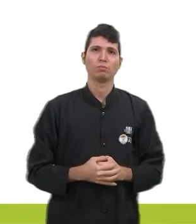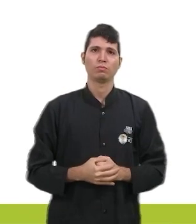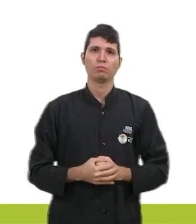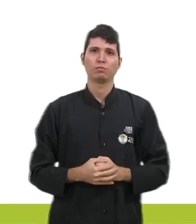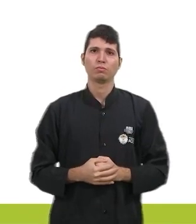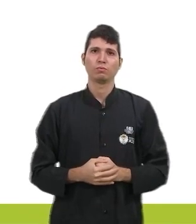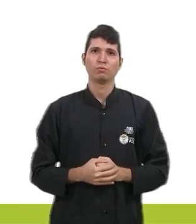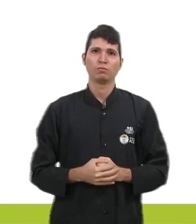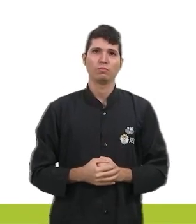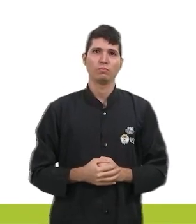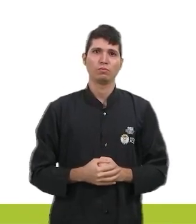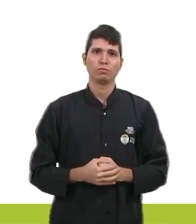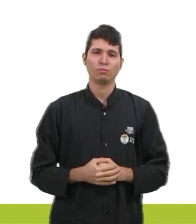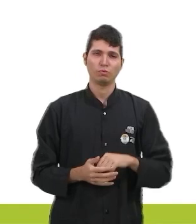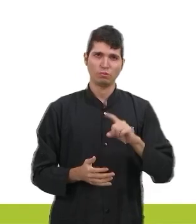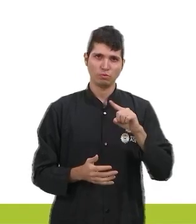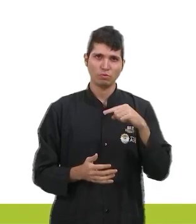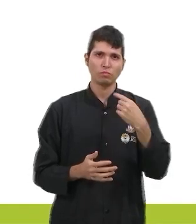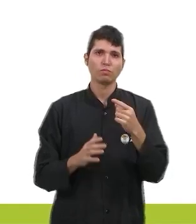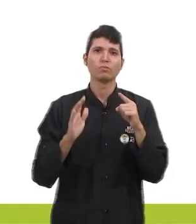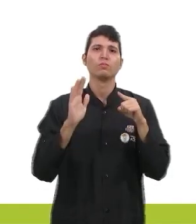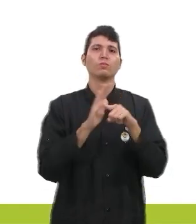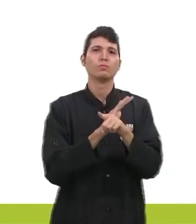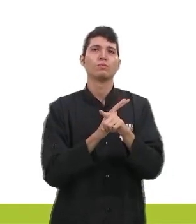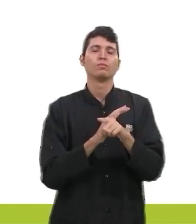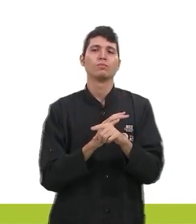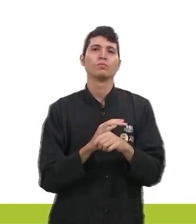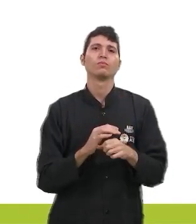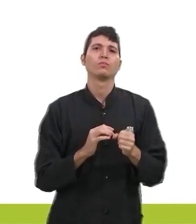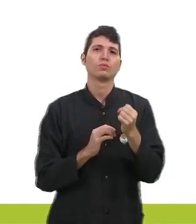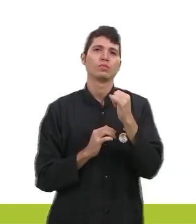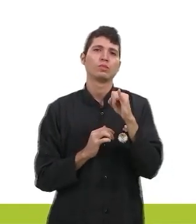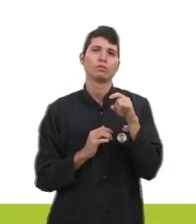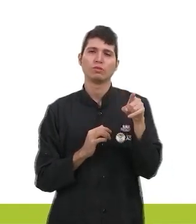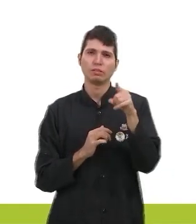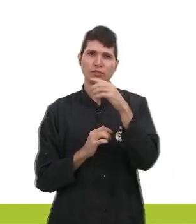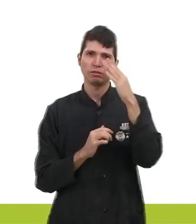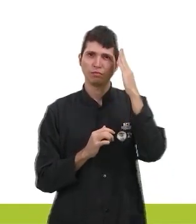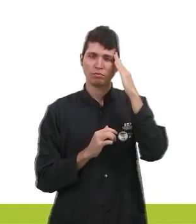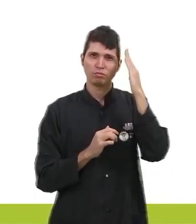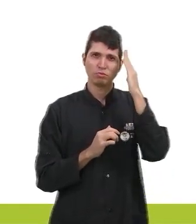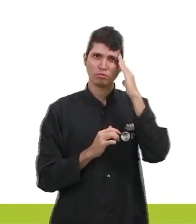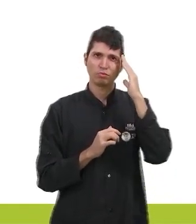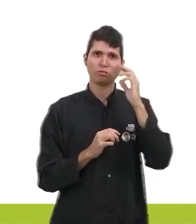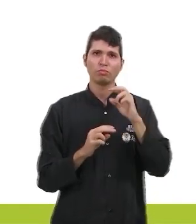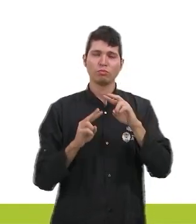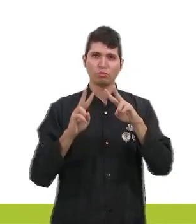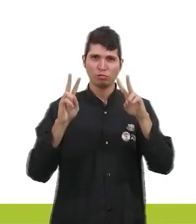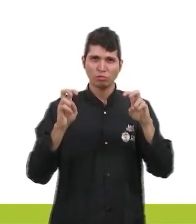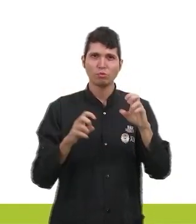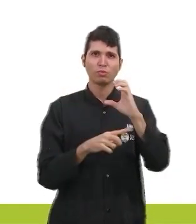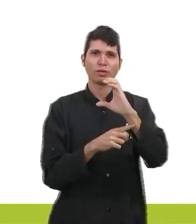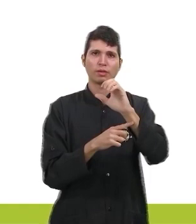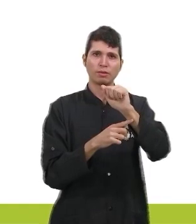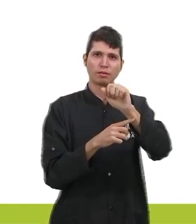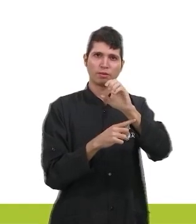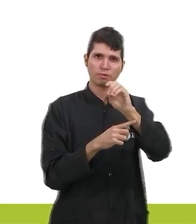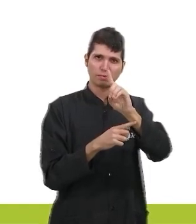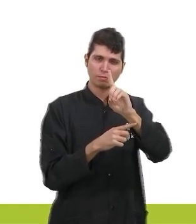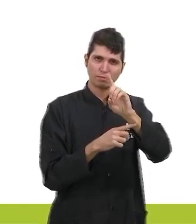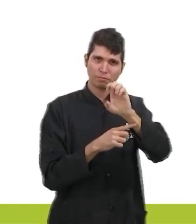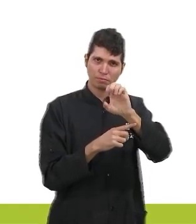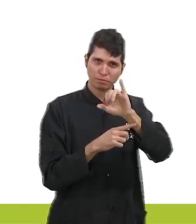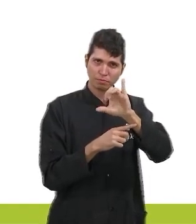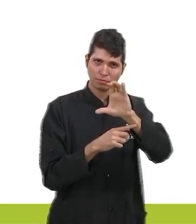Vamos aqui para uma questão para ver se vocês entenderam bem essa parte de cadeia aberta ou fechada, tá?